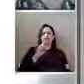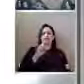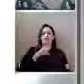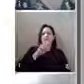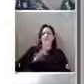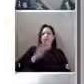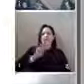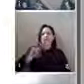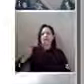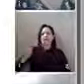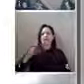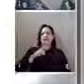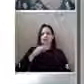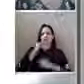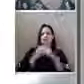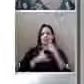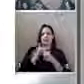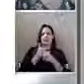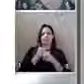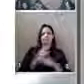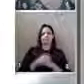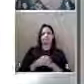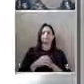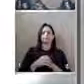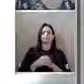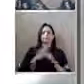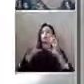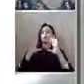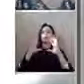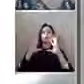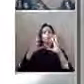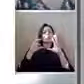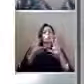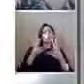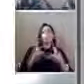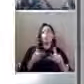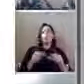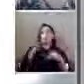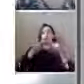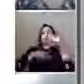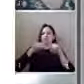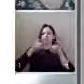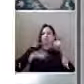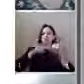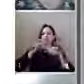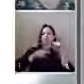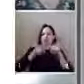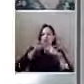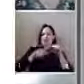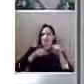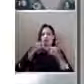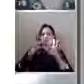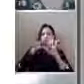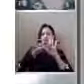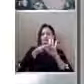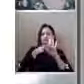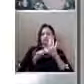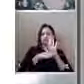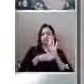disponível na internet. Vou lembrar que todos os materiais de consulta, aqui as fontes, elas podem